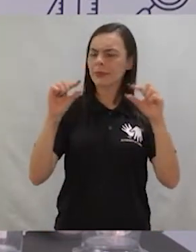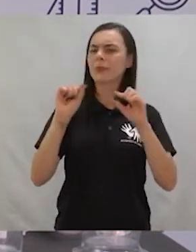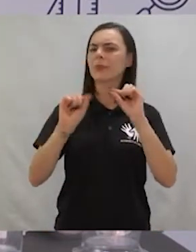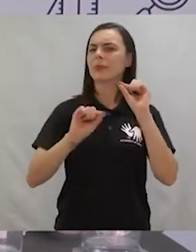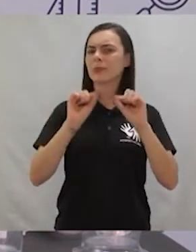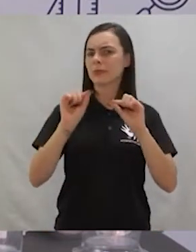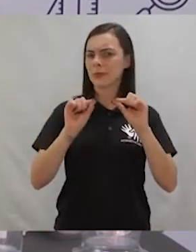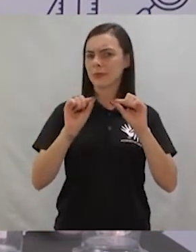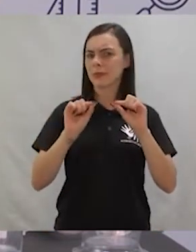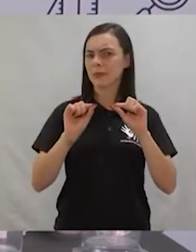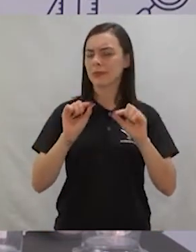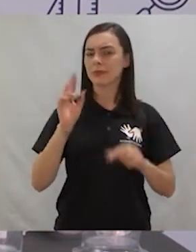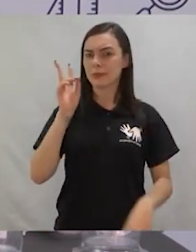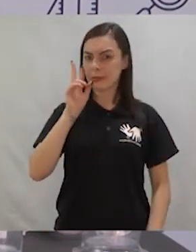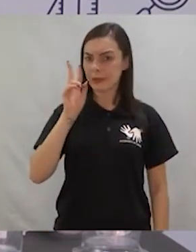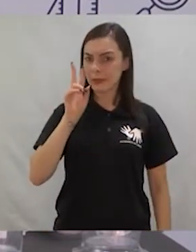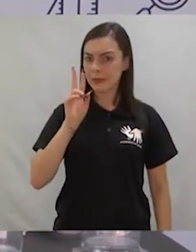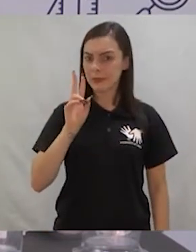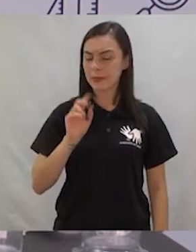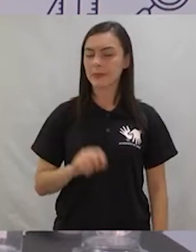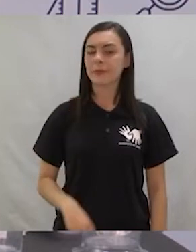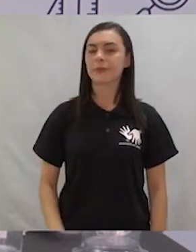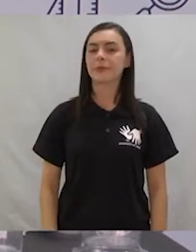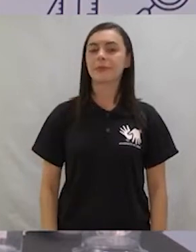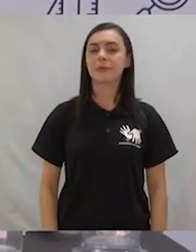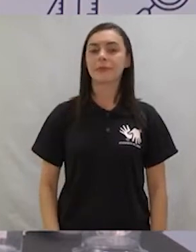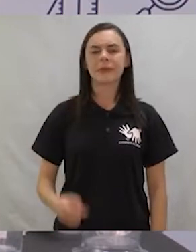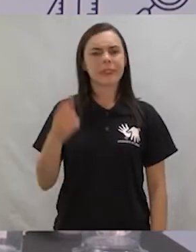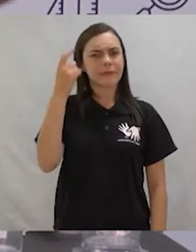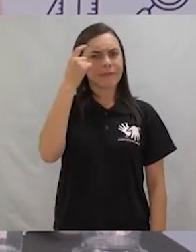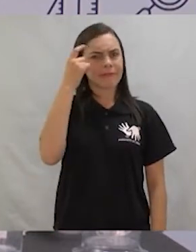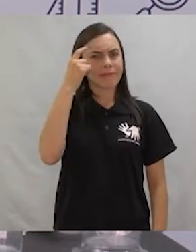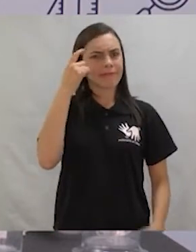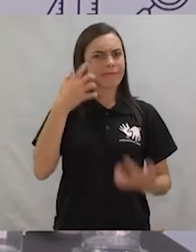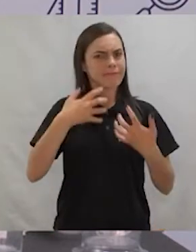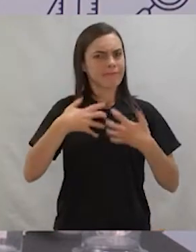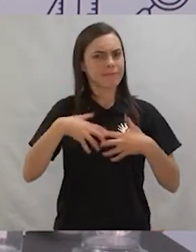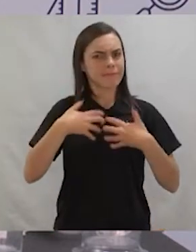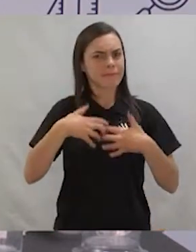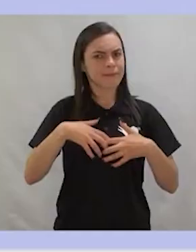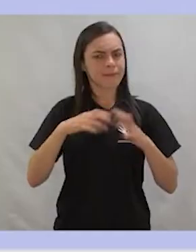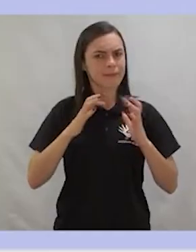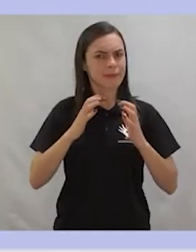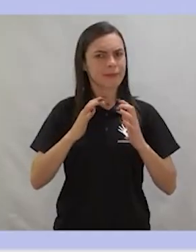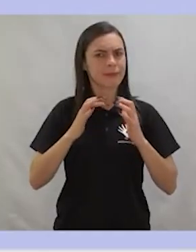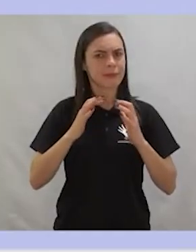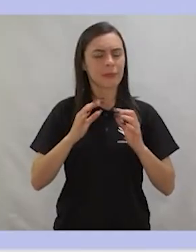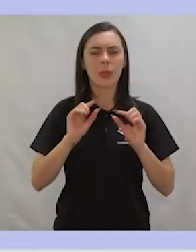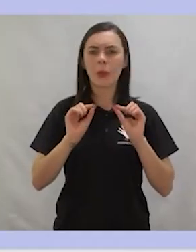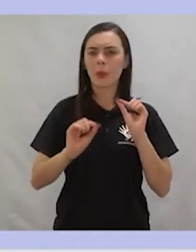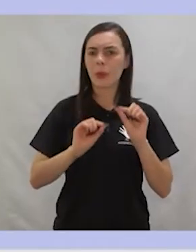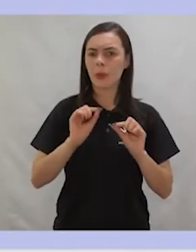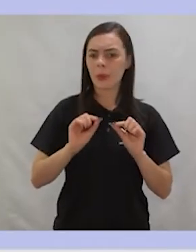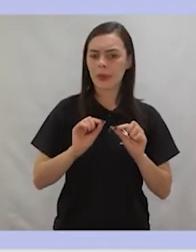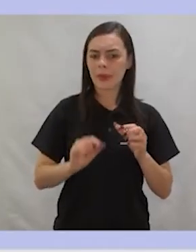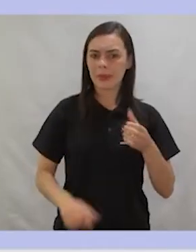linha. Então olha aqui, lembrem lá, coloquem a cuca para funcionar. Será que foi